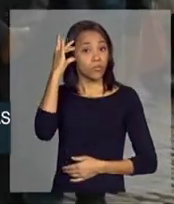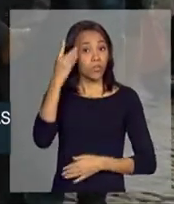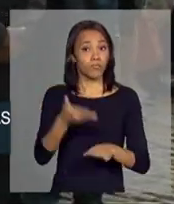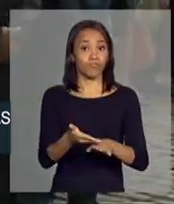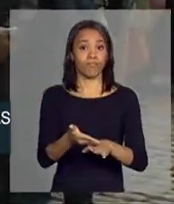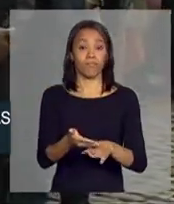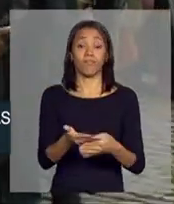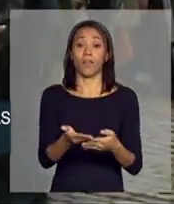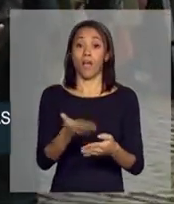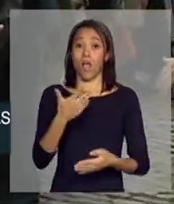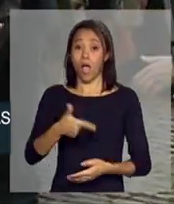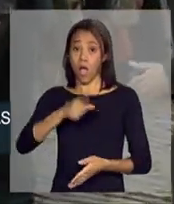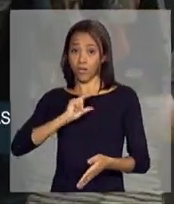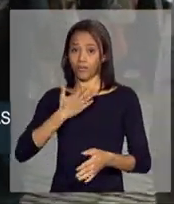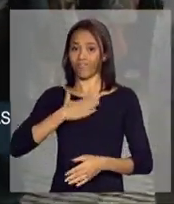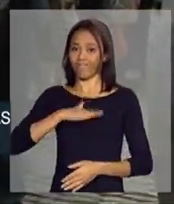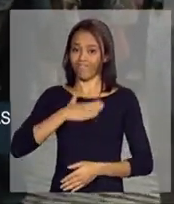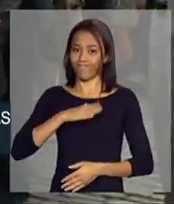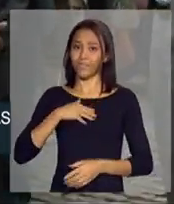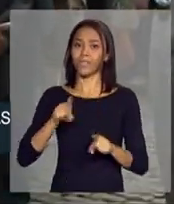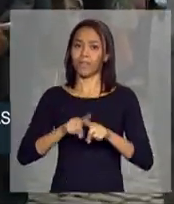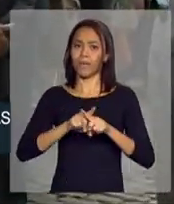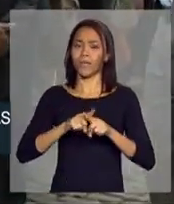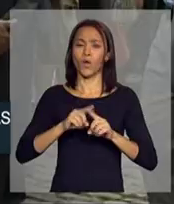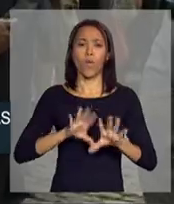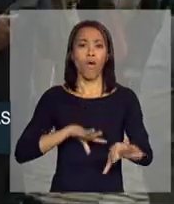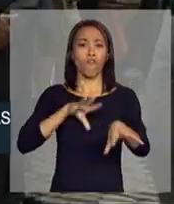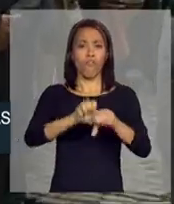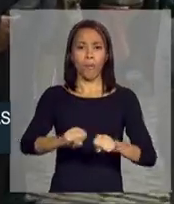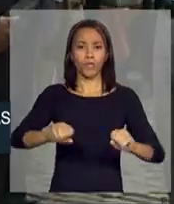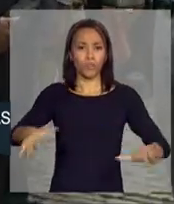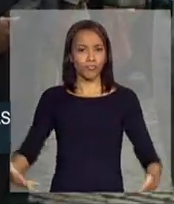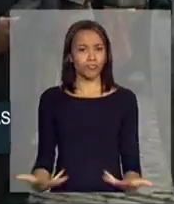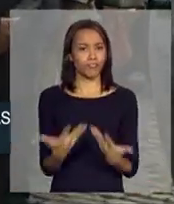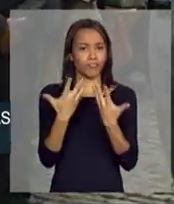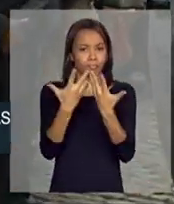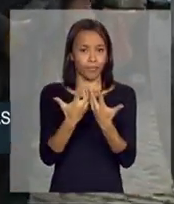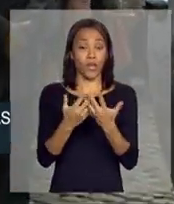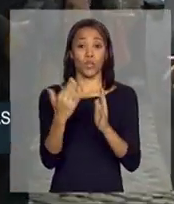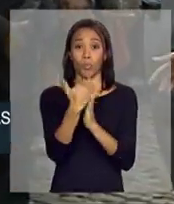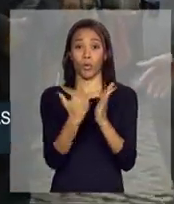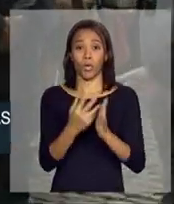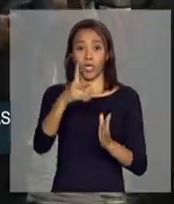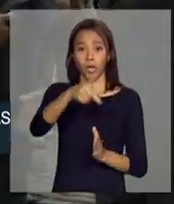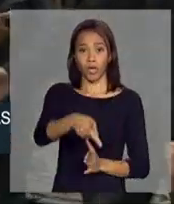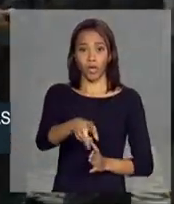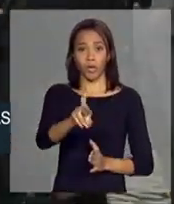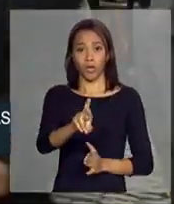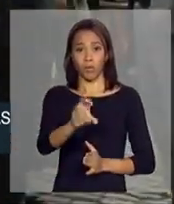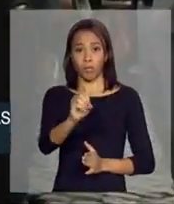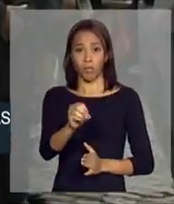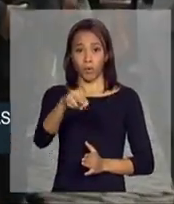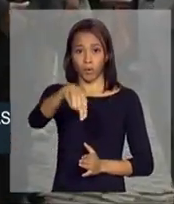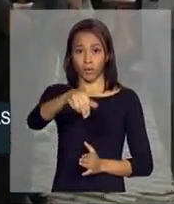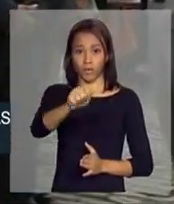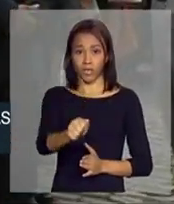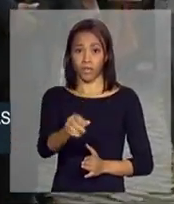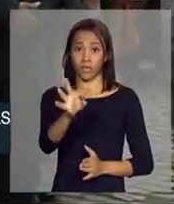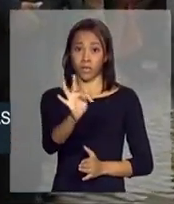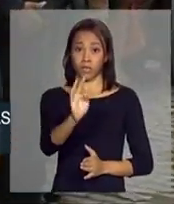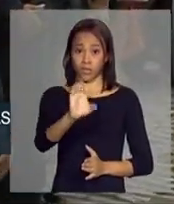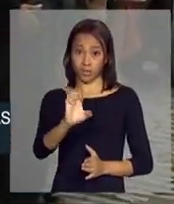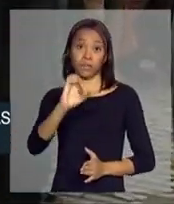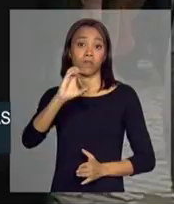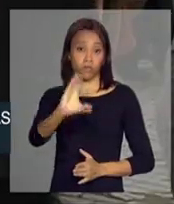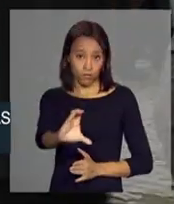de uma solenidade a formatura de alunos do pronatec o programa nacional de acesso ao ensino técnico